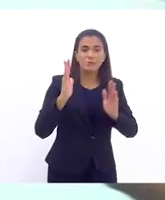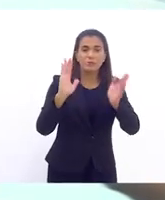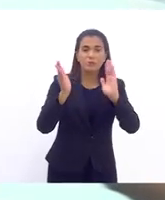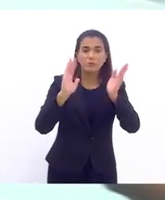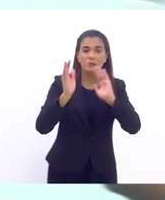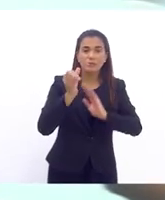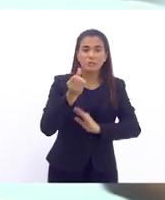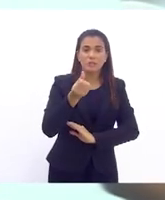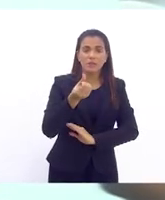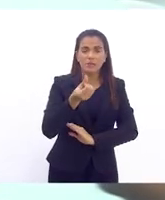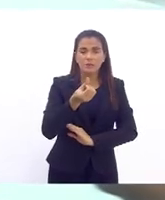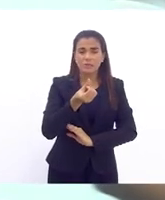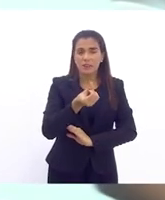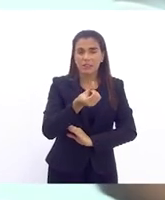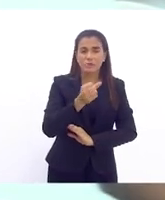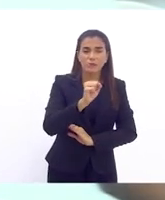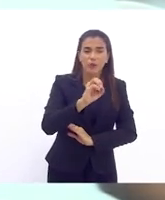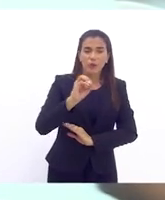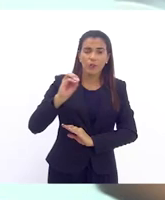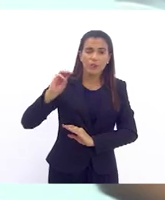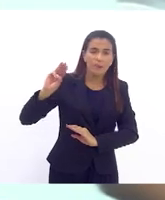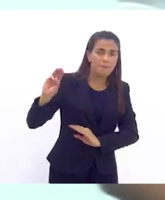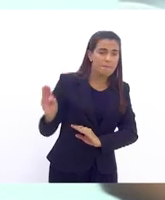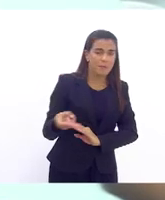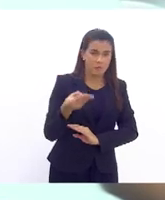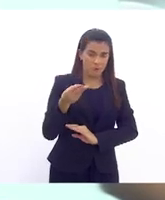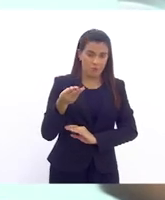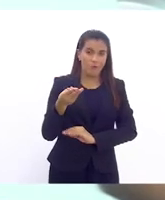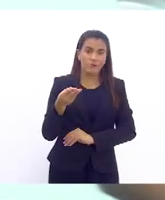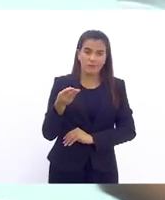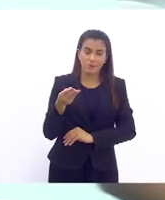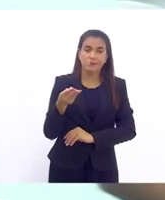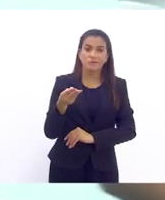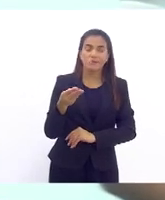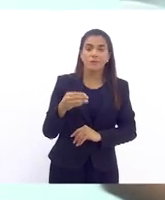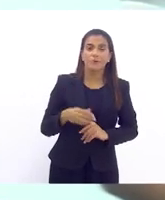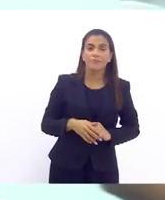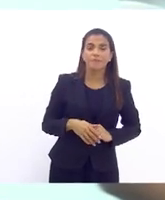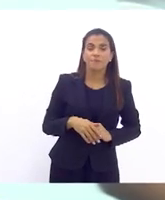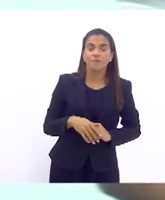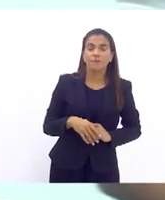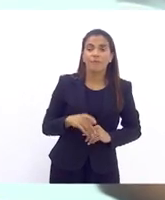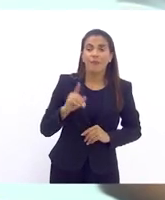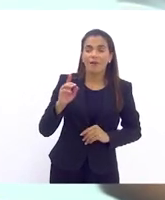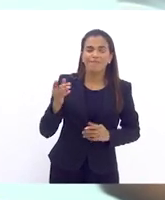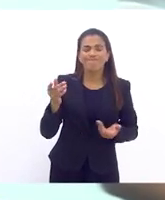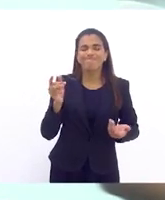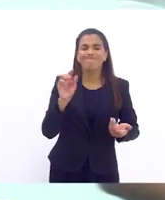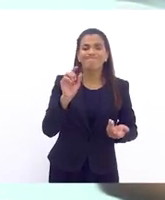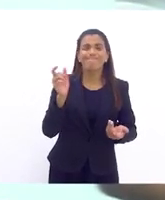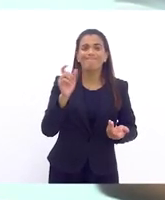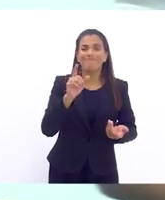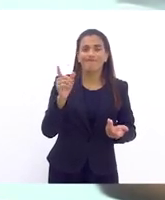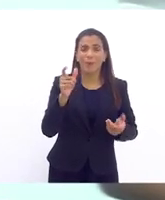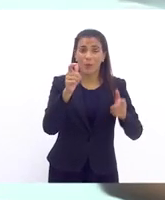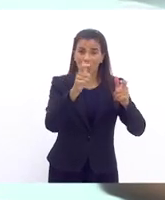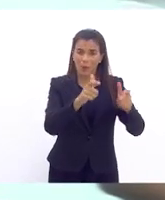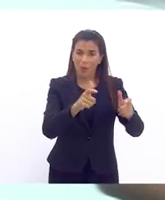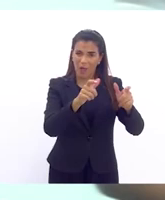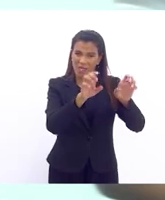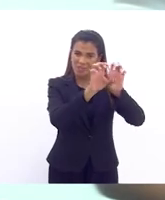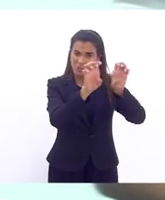milhões de reais dentre os quais acho que 200 e pouco era daquela daquele daquele bloco chamado